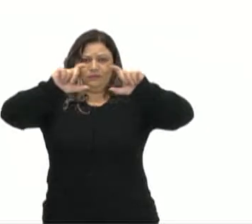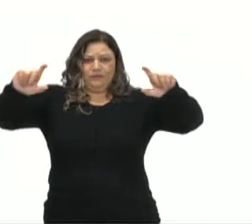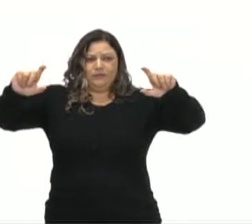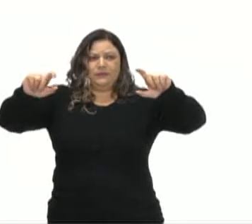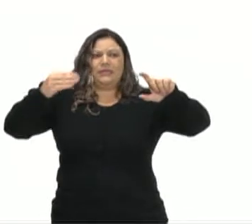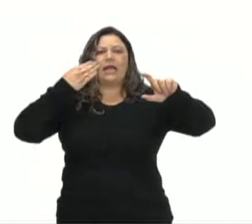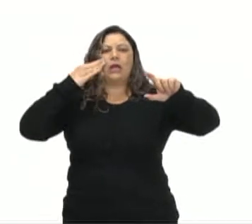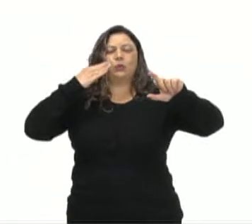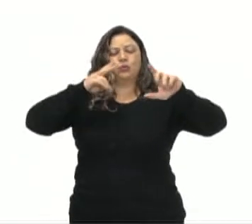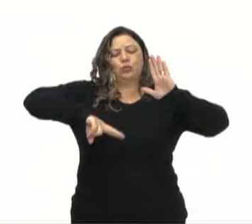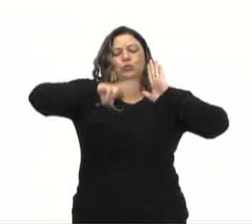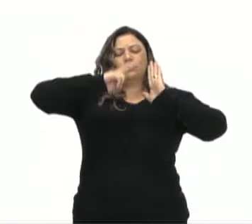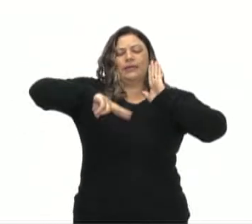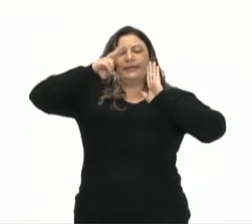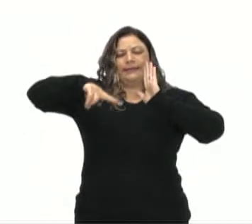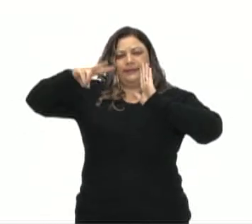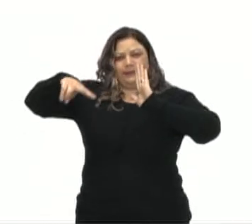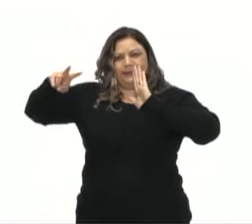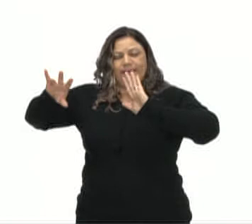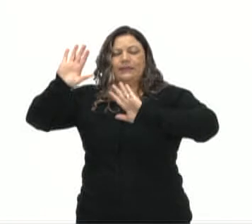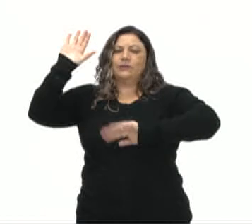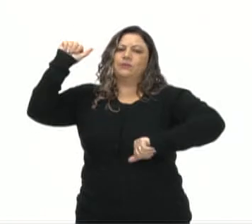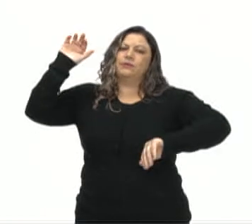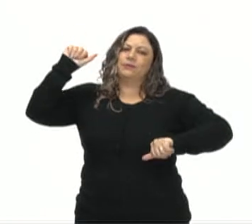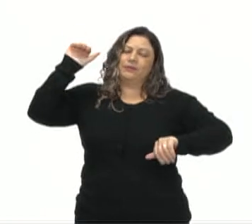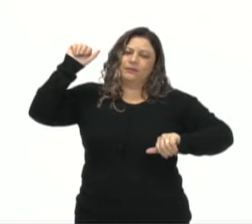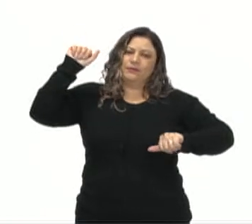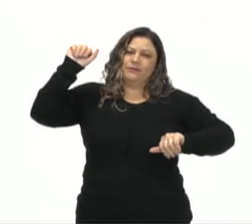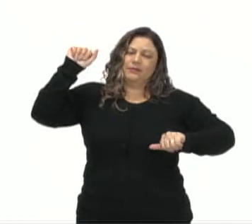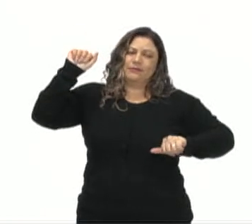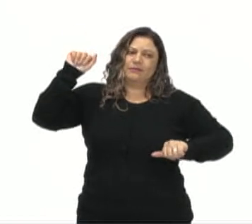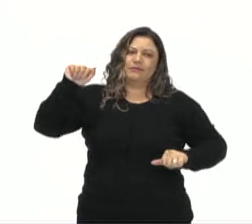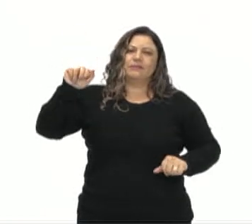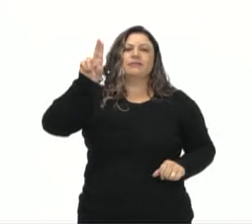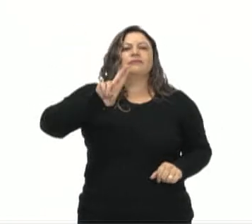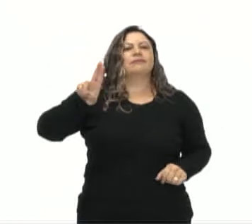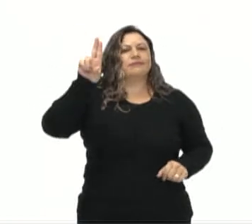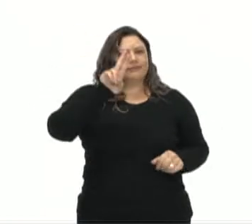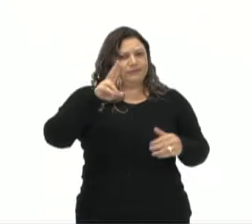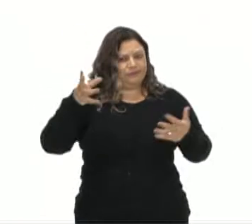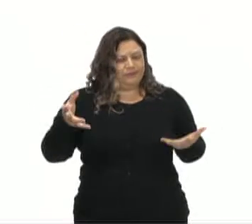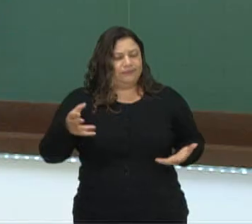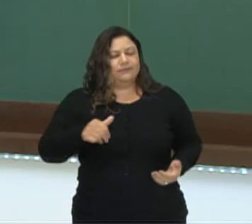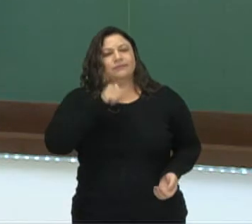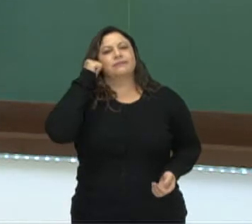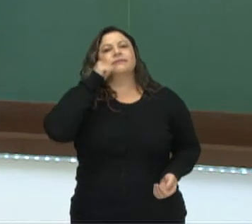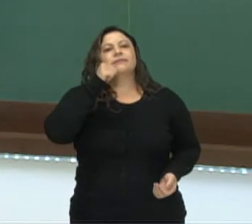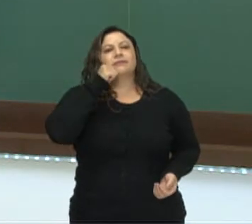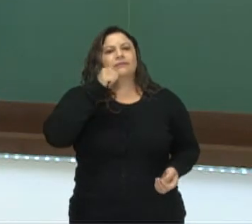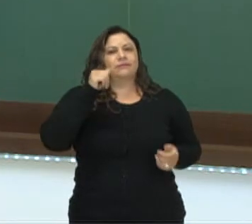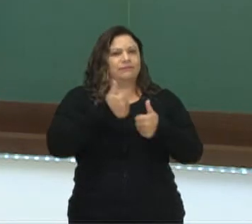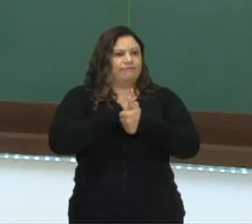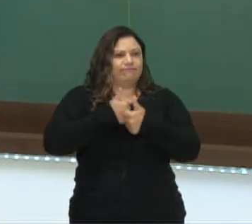o substantivo, ou seja, também deve ser usado em la forma feminina.